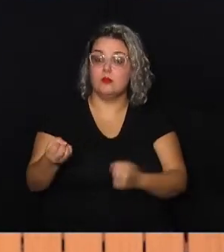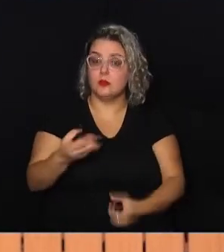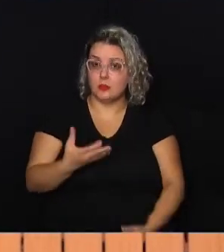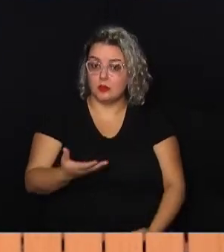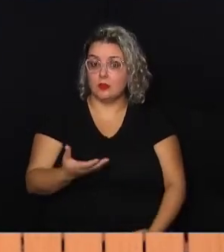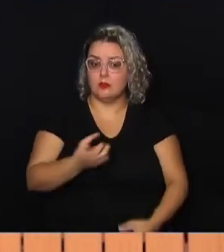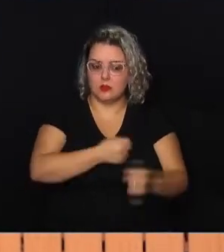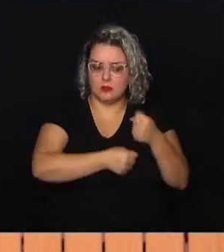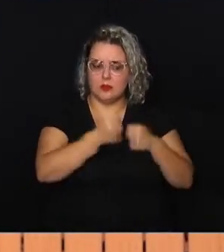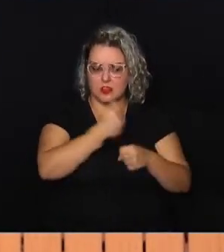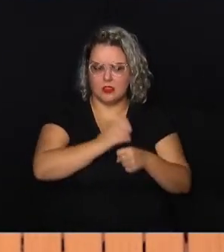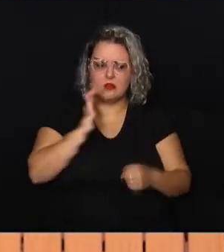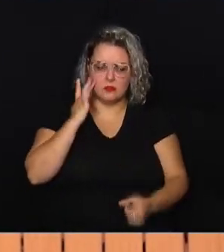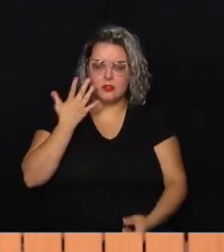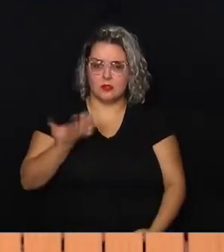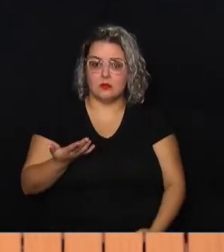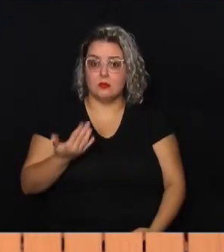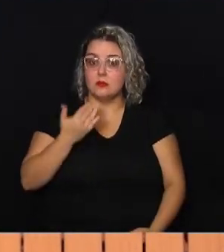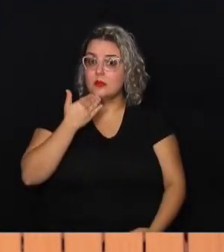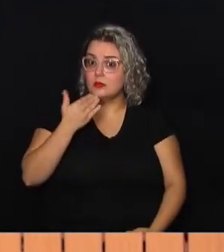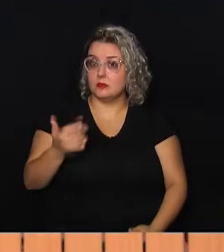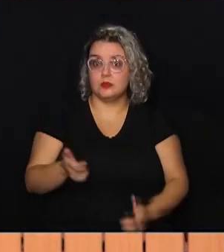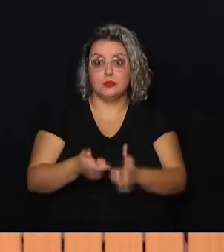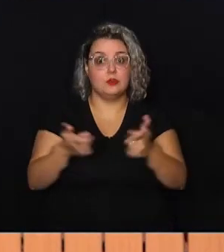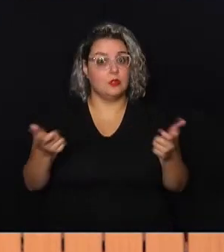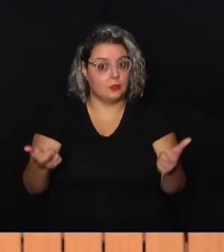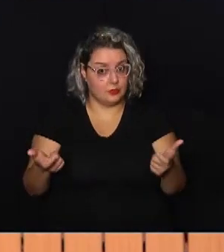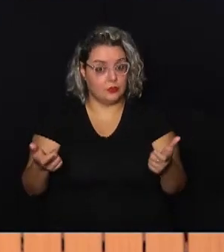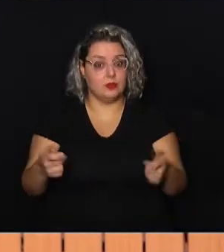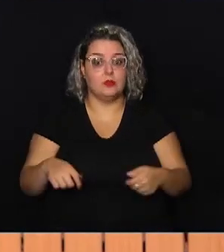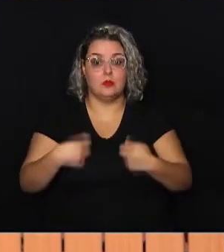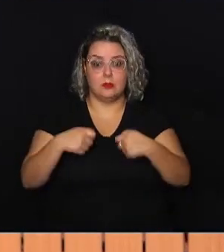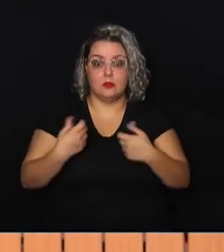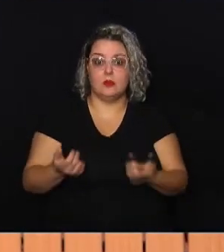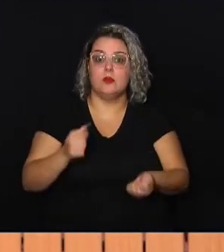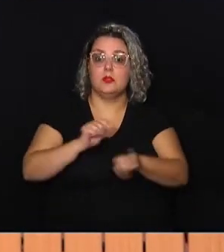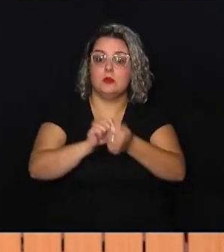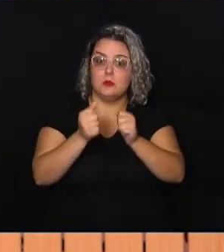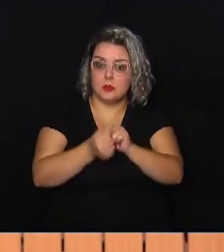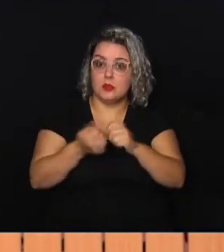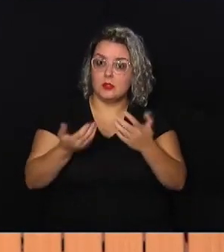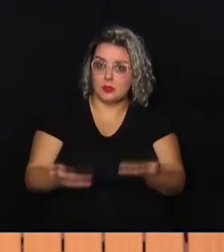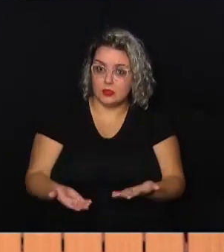de qualquer jeito, a demanda está muito alta. Então, nós temos que redimensionar isso daí,